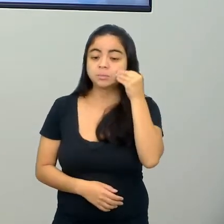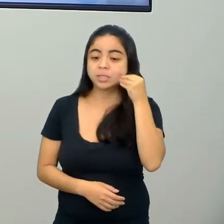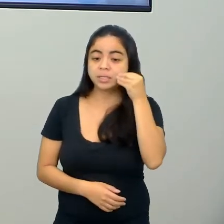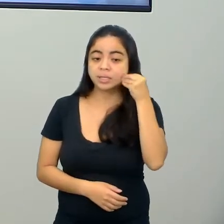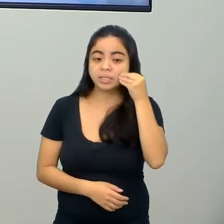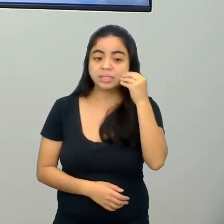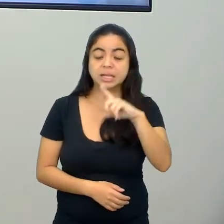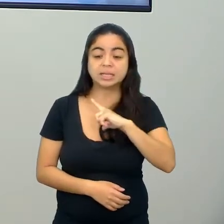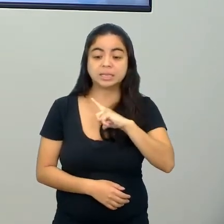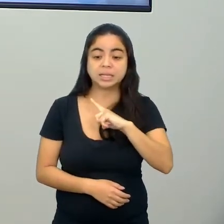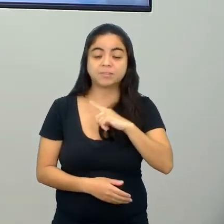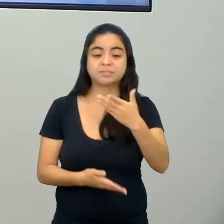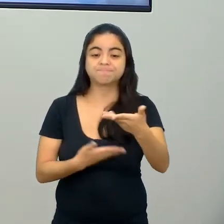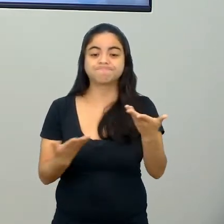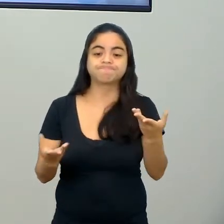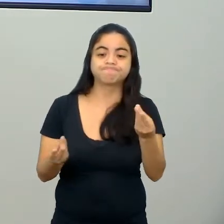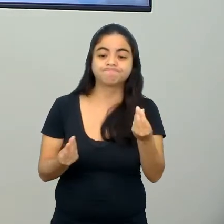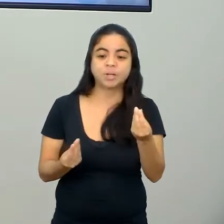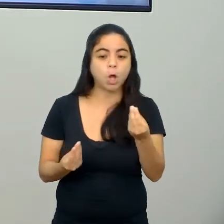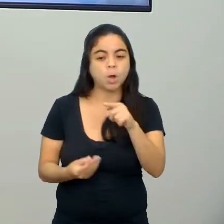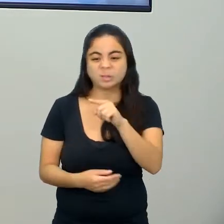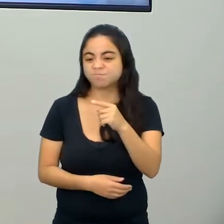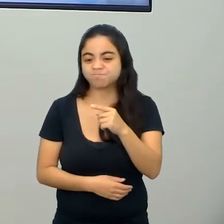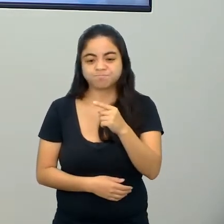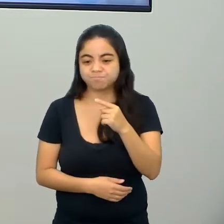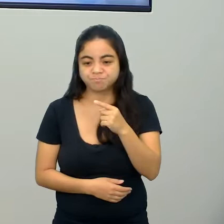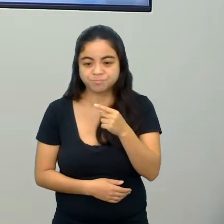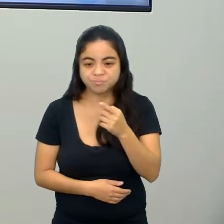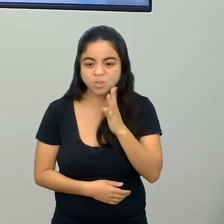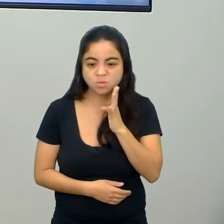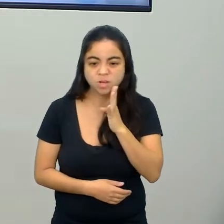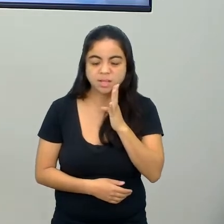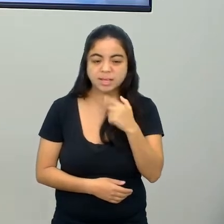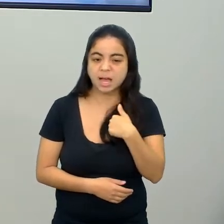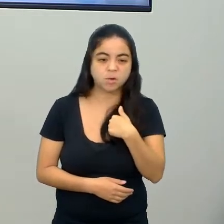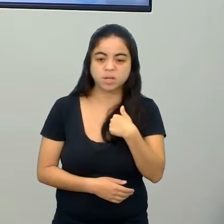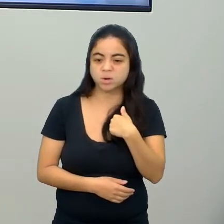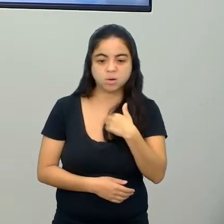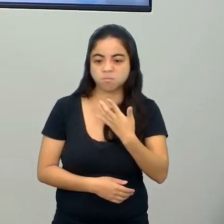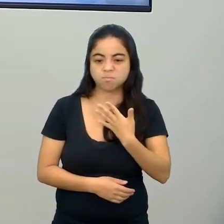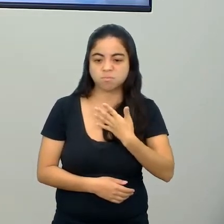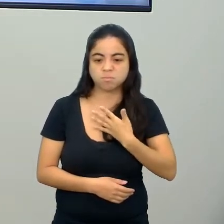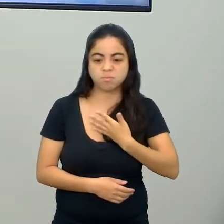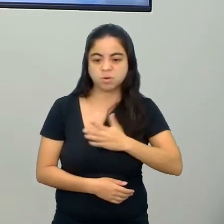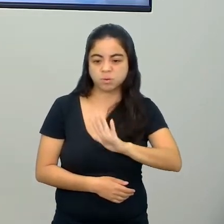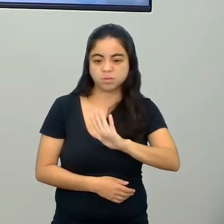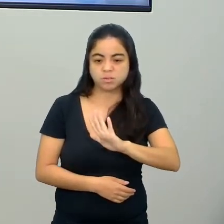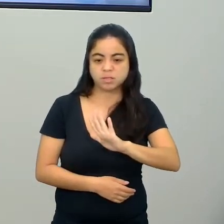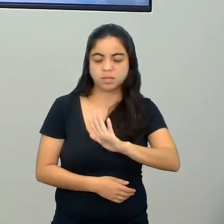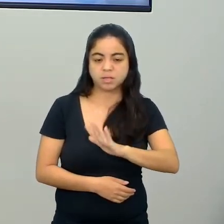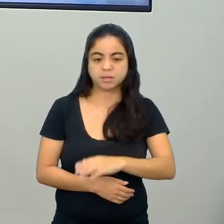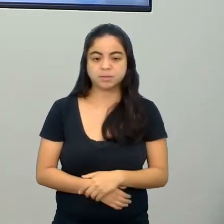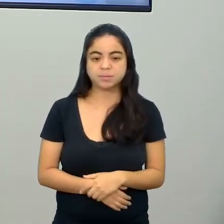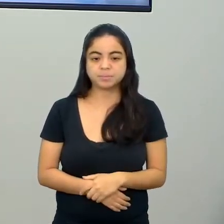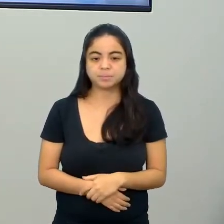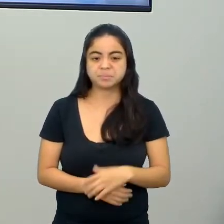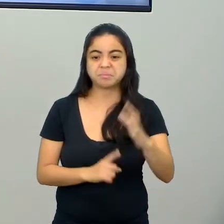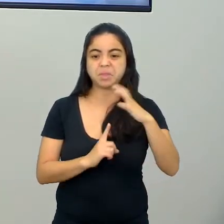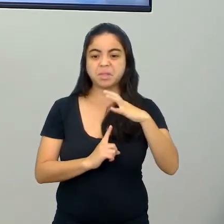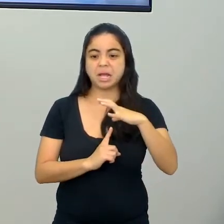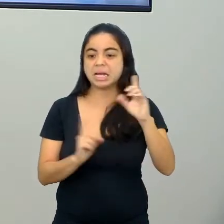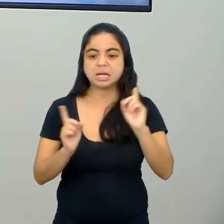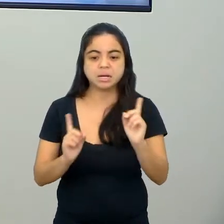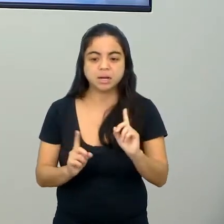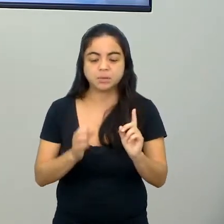já teve um contato de falar assim, cara, eu não achei isso legal e eu não acho que isso é uma coisa que eu gostaria que fizessem comigo ou que eu fizesse com outra